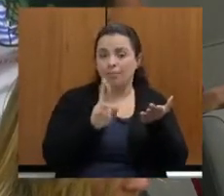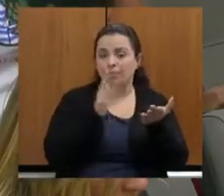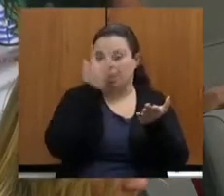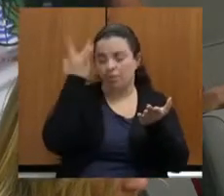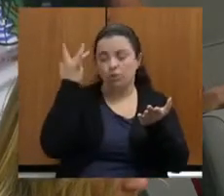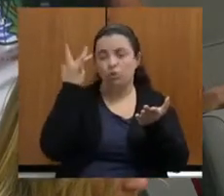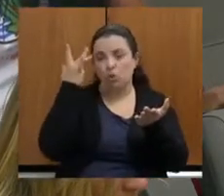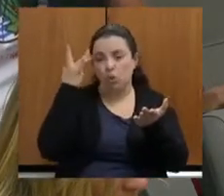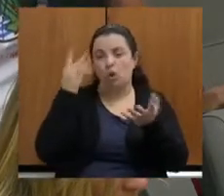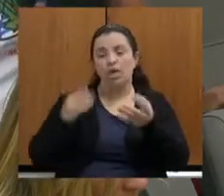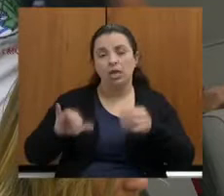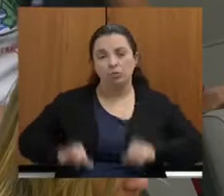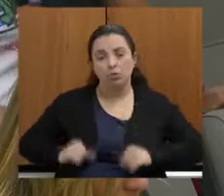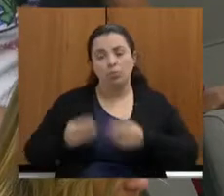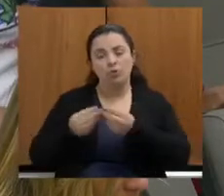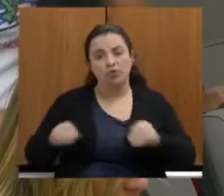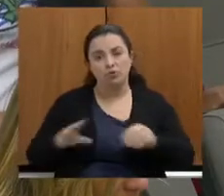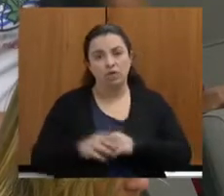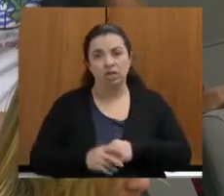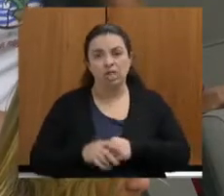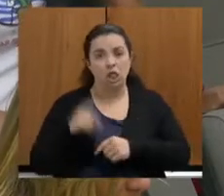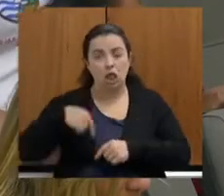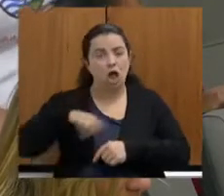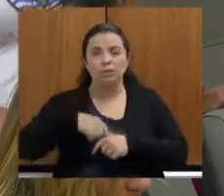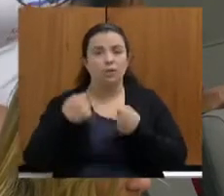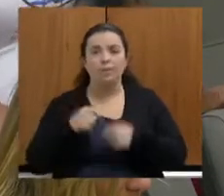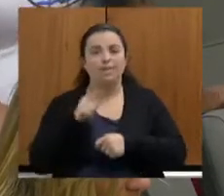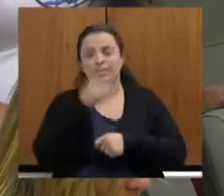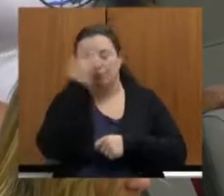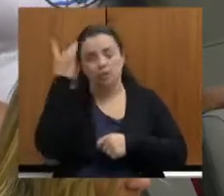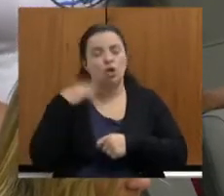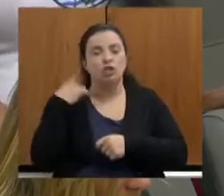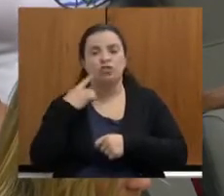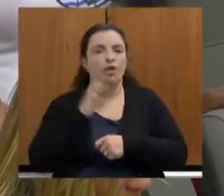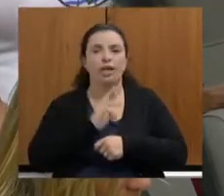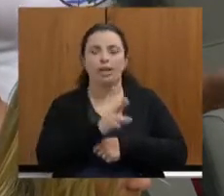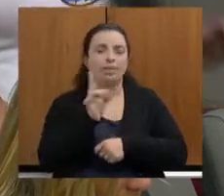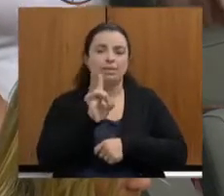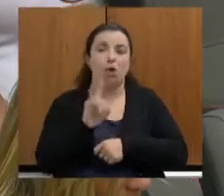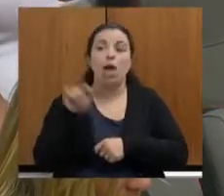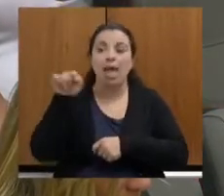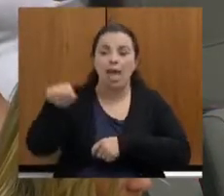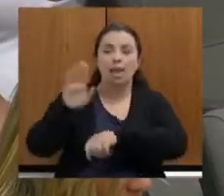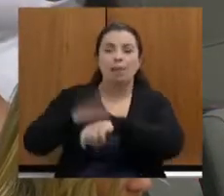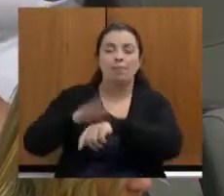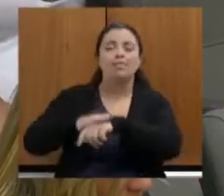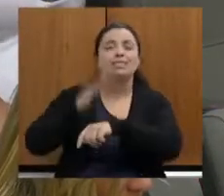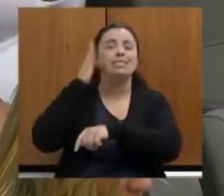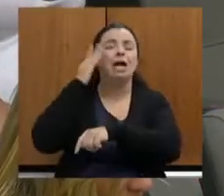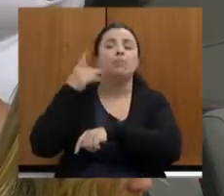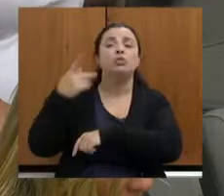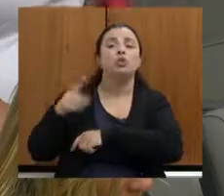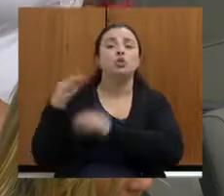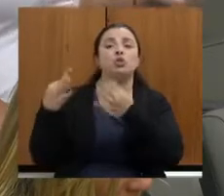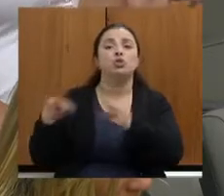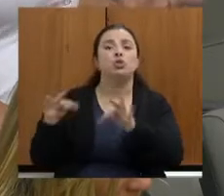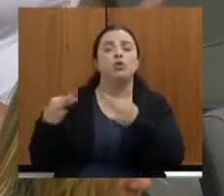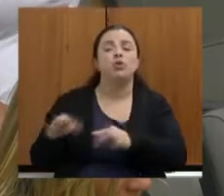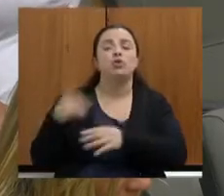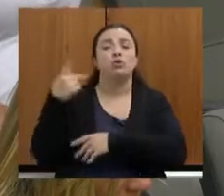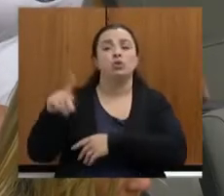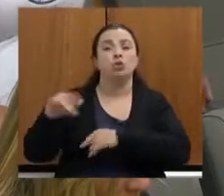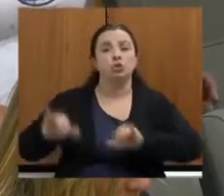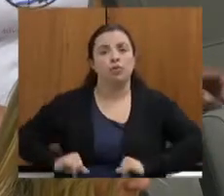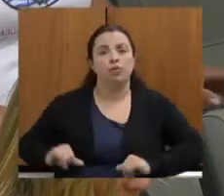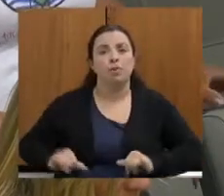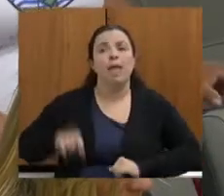precisa disso porque ele sabe onde que é a dor dele o meu calo dele ele sabe o que ele sofre ele